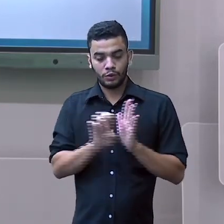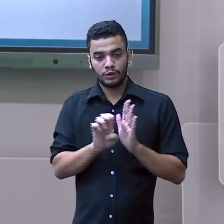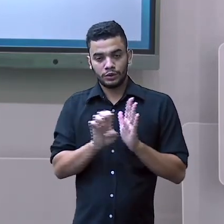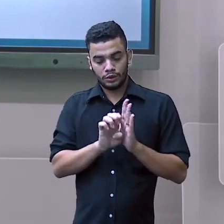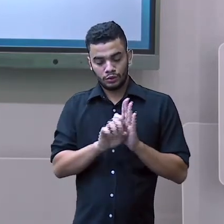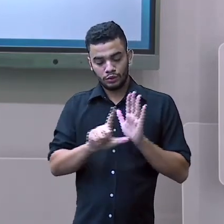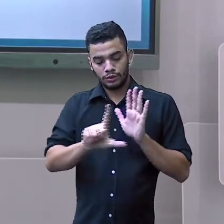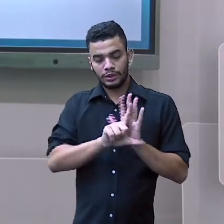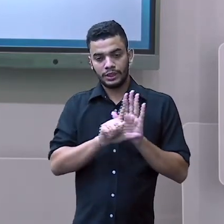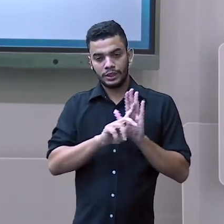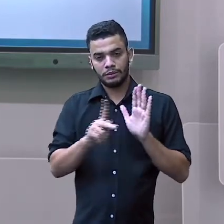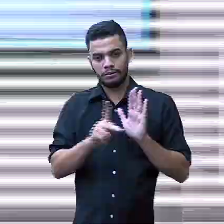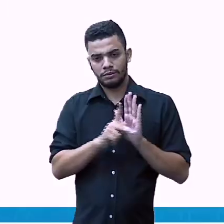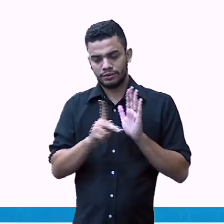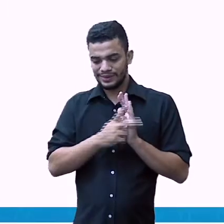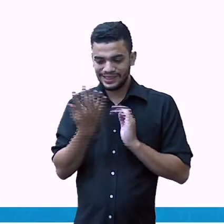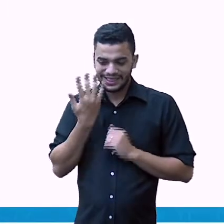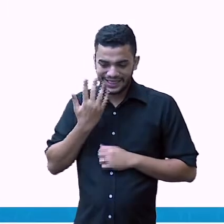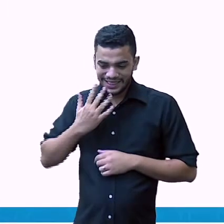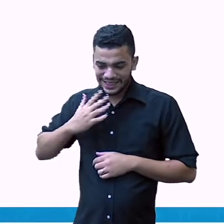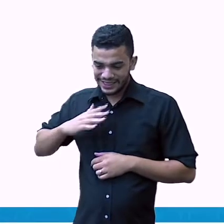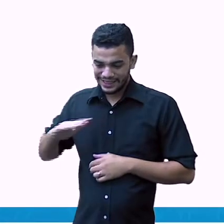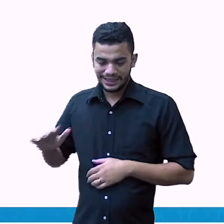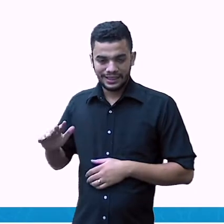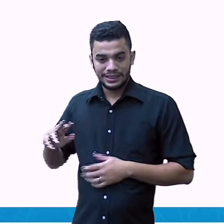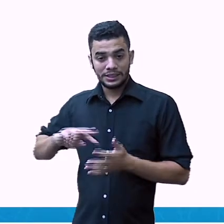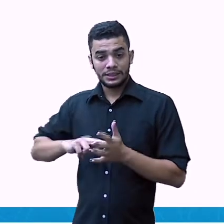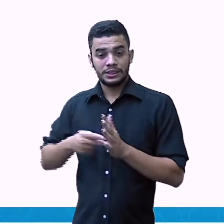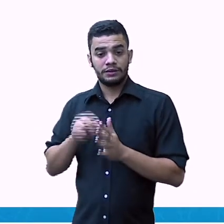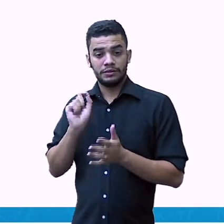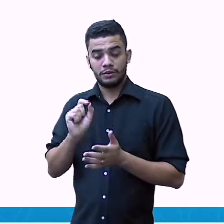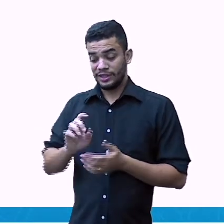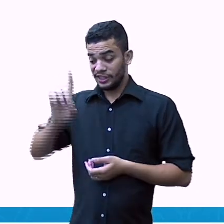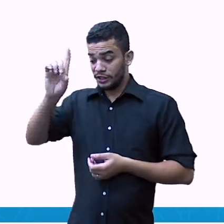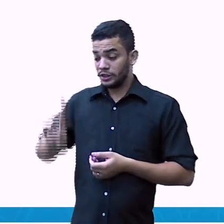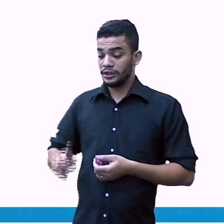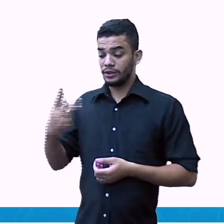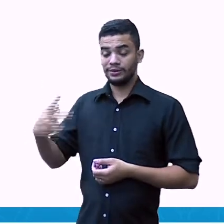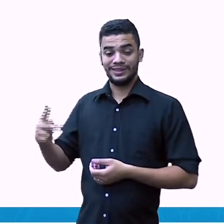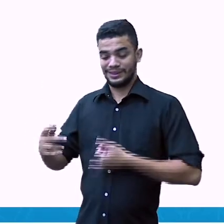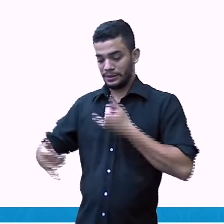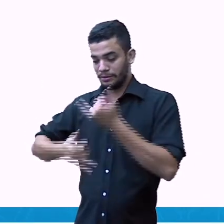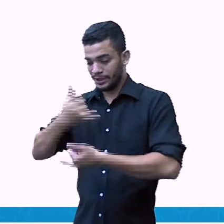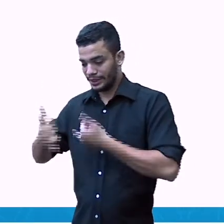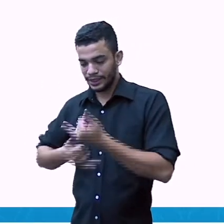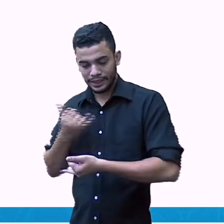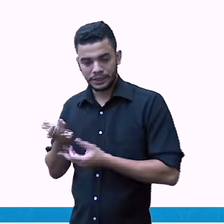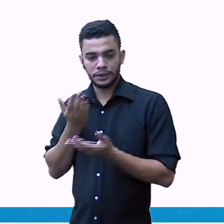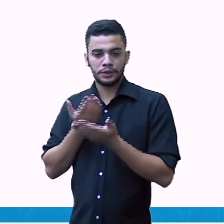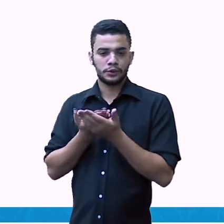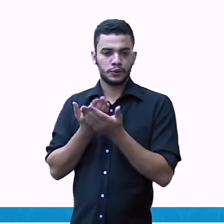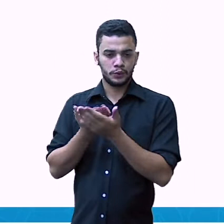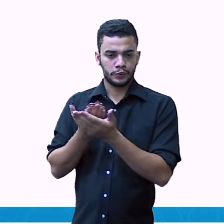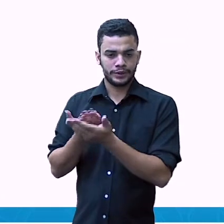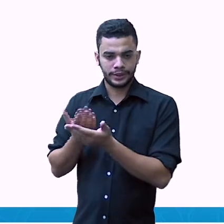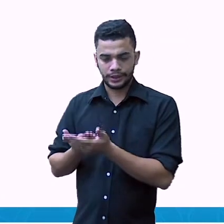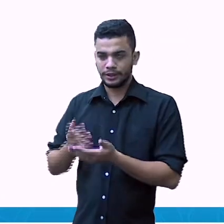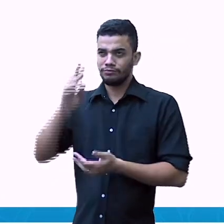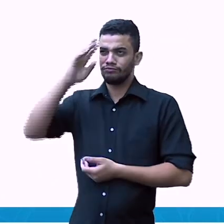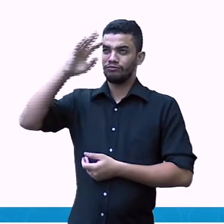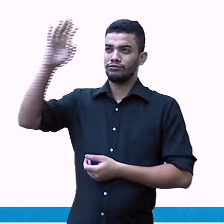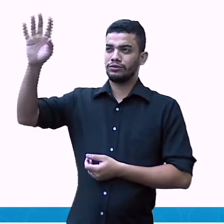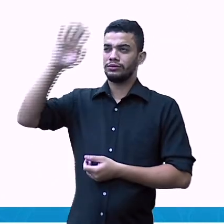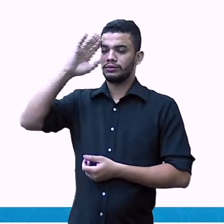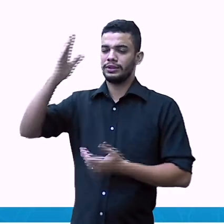Estudar, vamos ler comigo? Estudar, brincar, sonhar, descansar